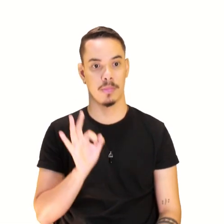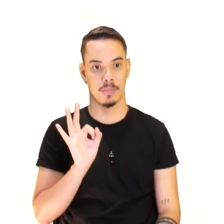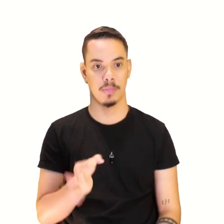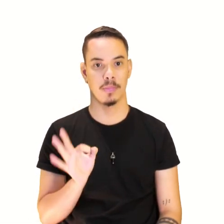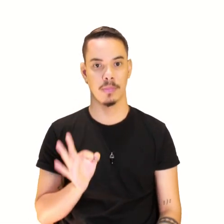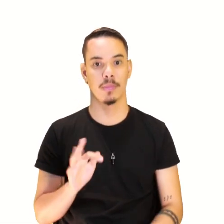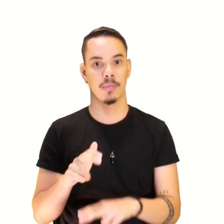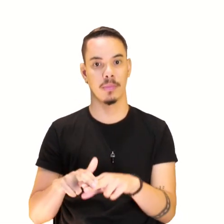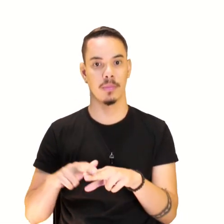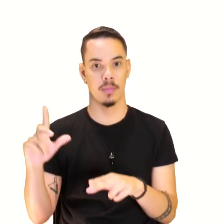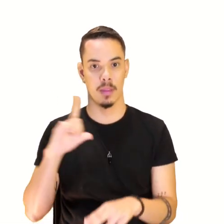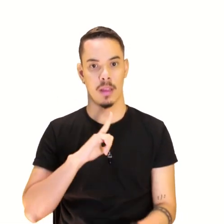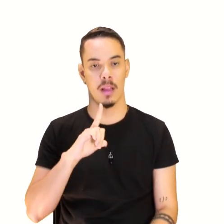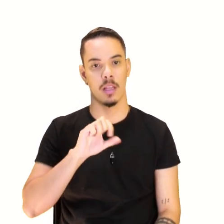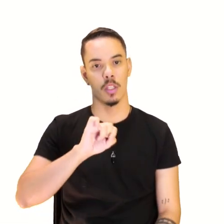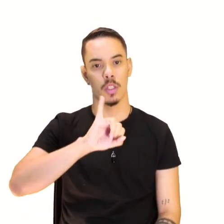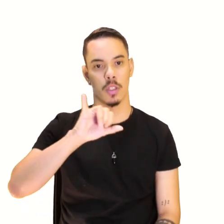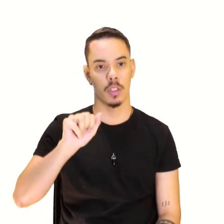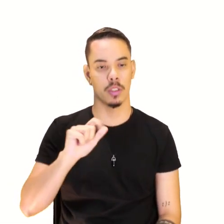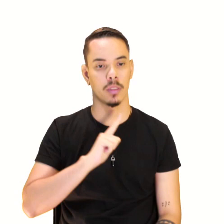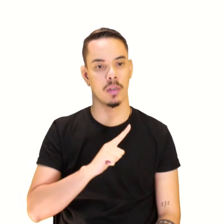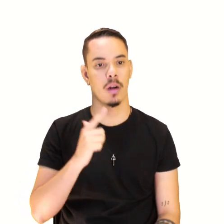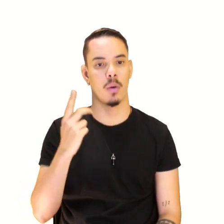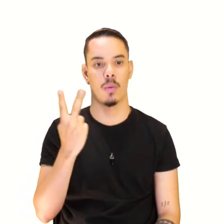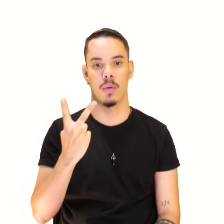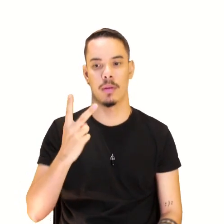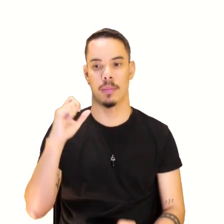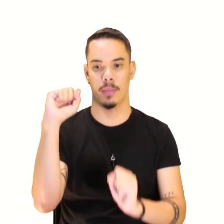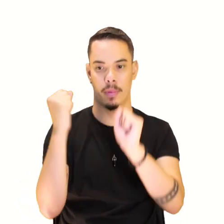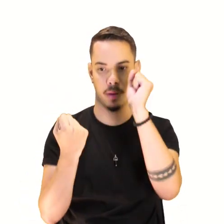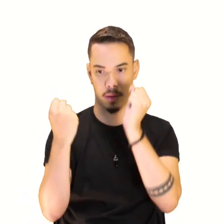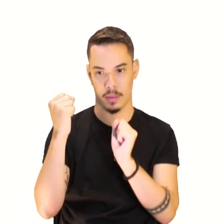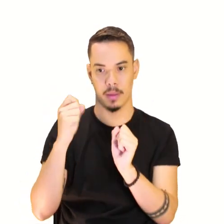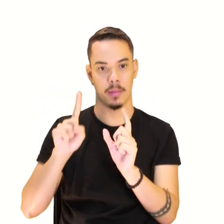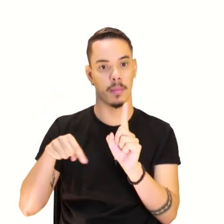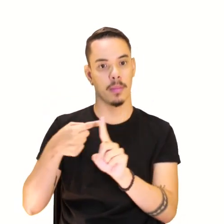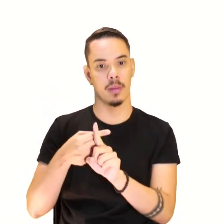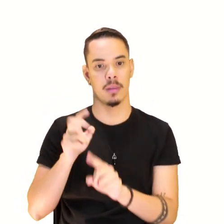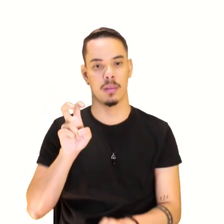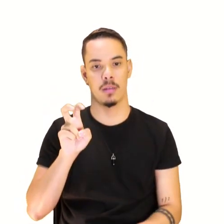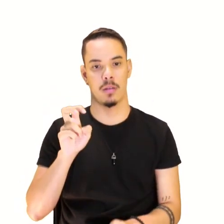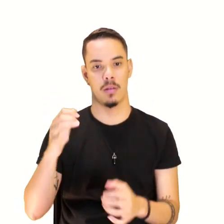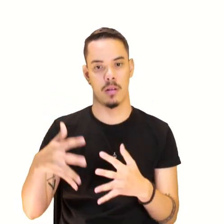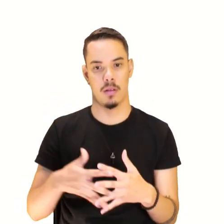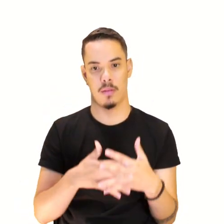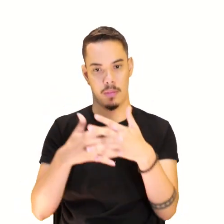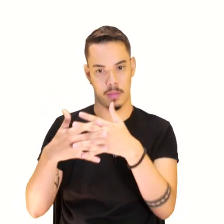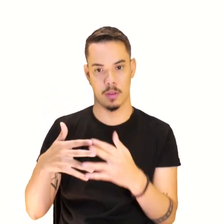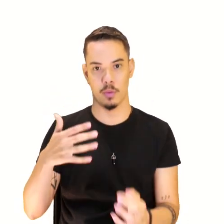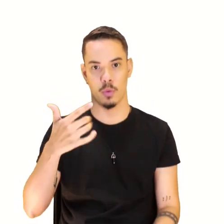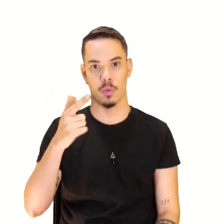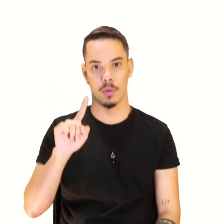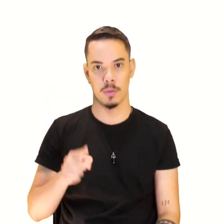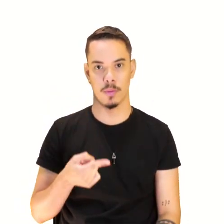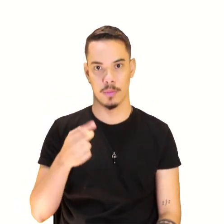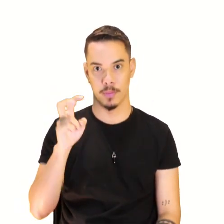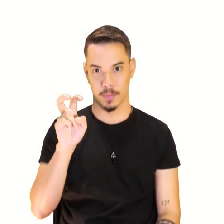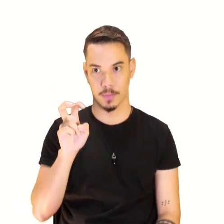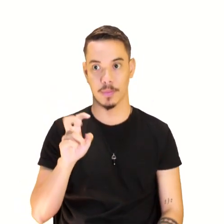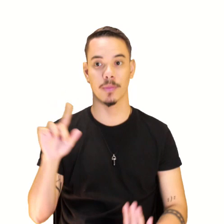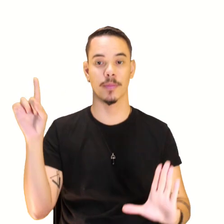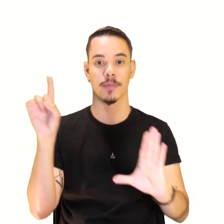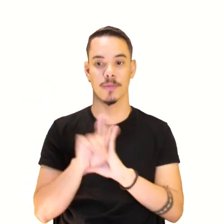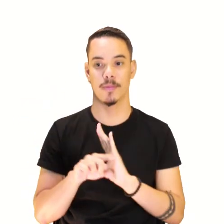em uma Lavoura de soja duas máquinas carregam cinco caminhões em duas horas e meia a pergunta é